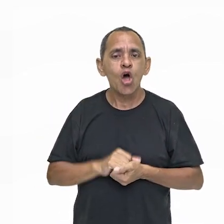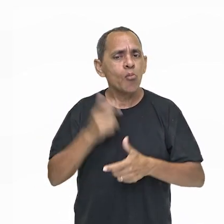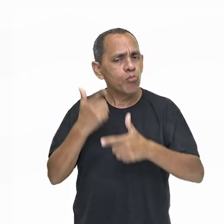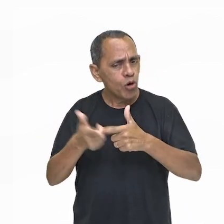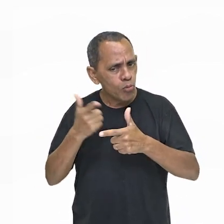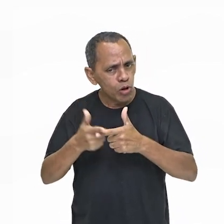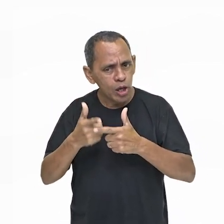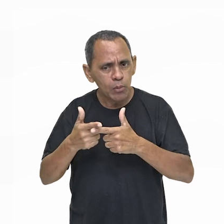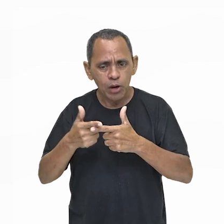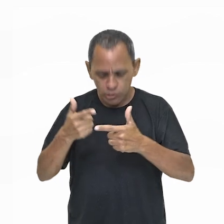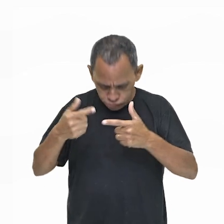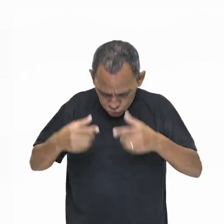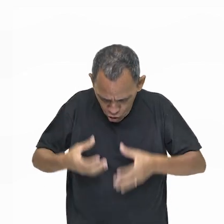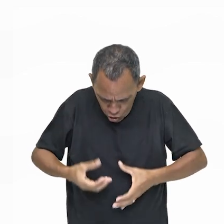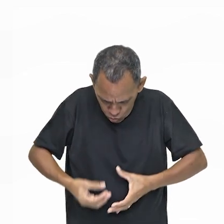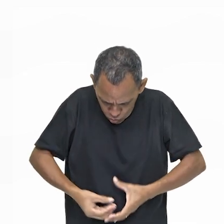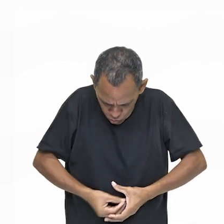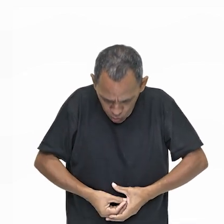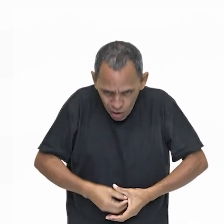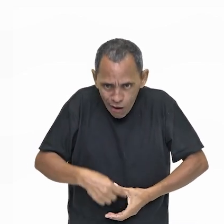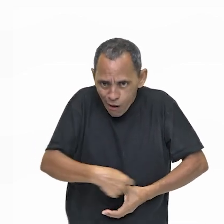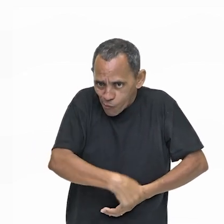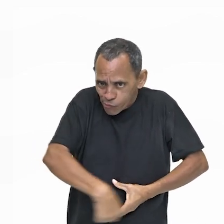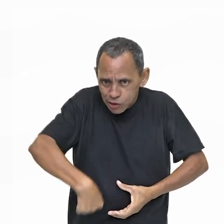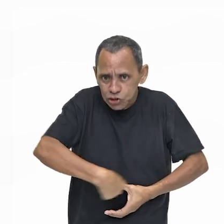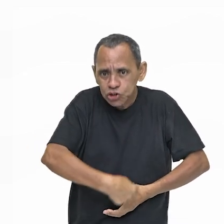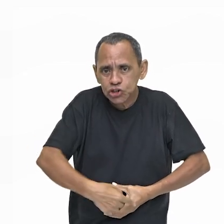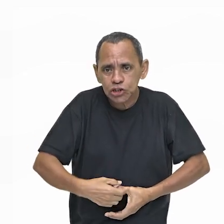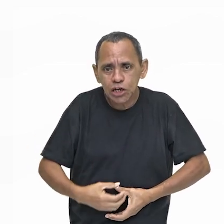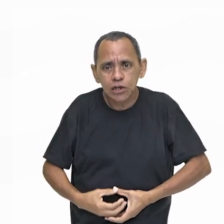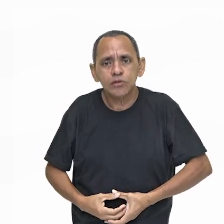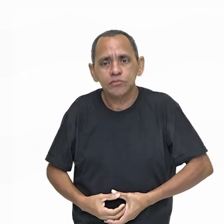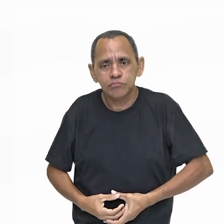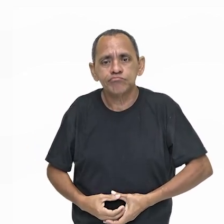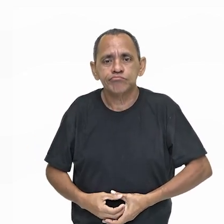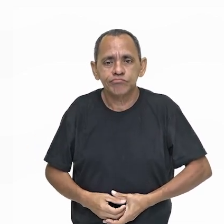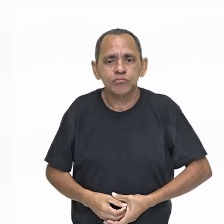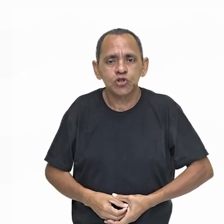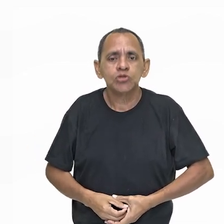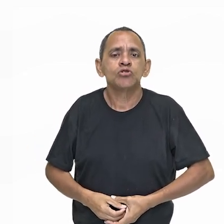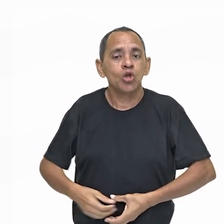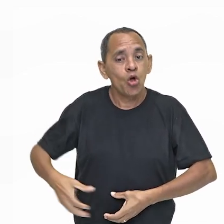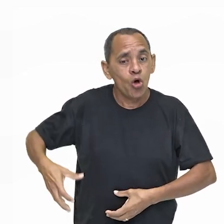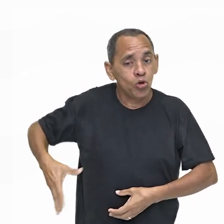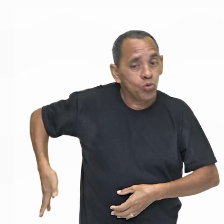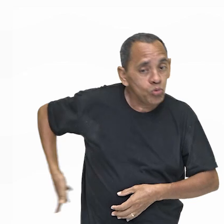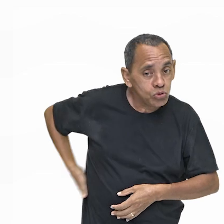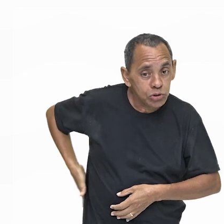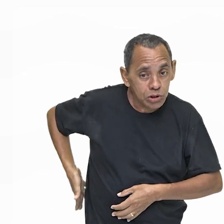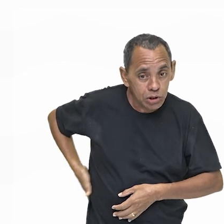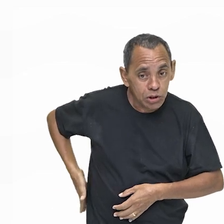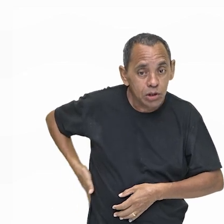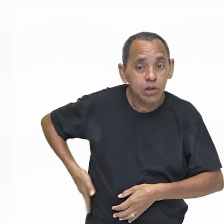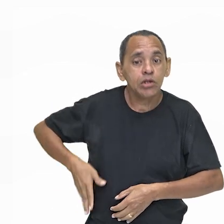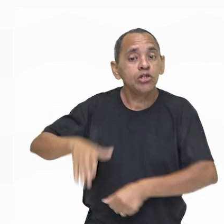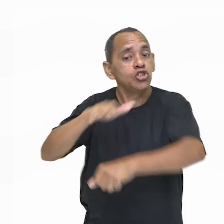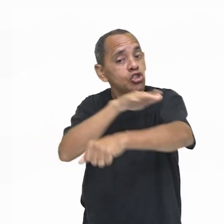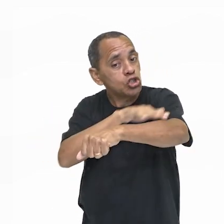da bexiga, dos rins, pele, infecções de pele. Então essas regiões ficam